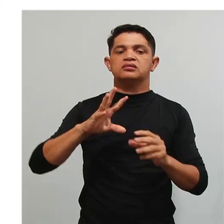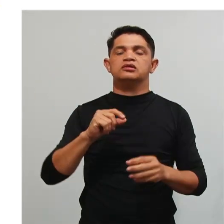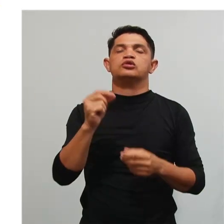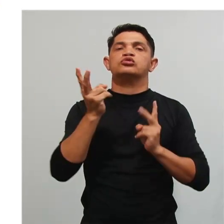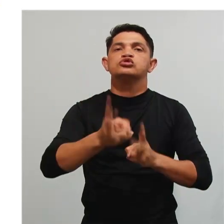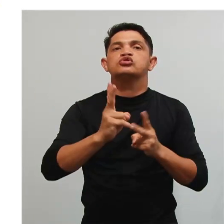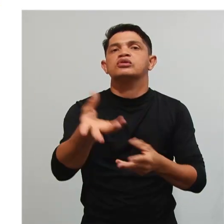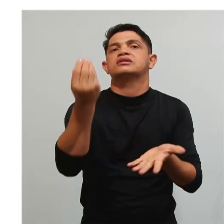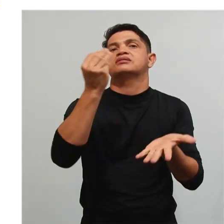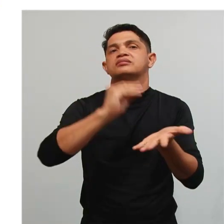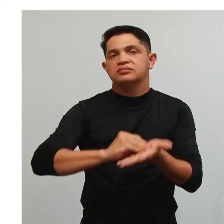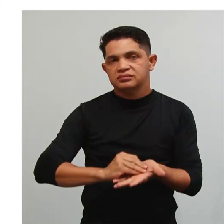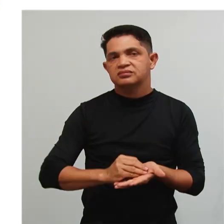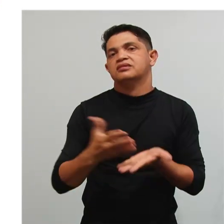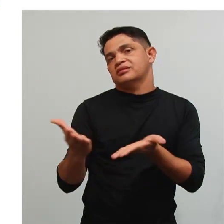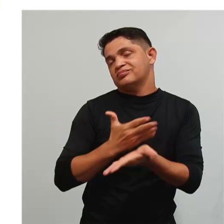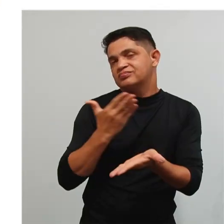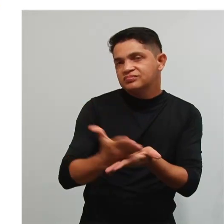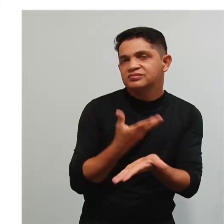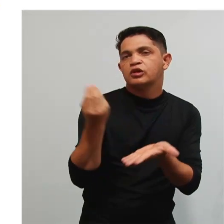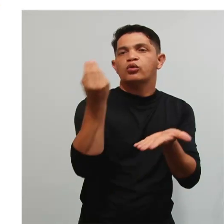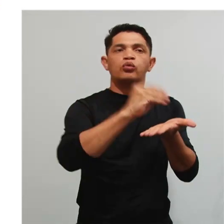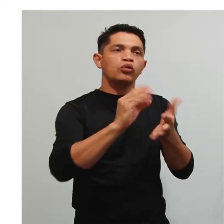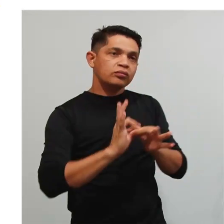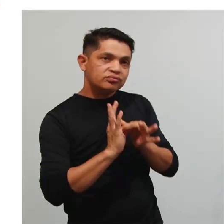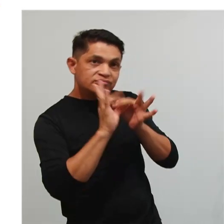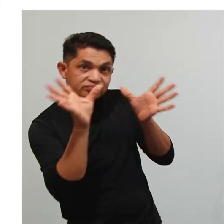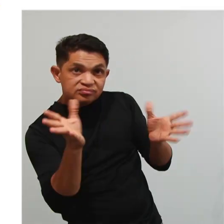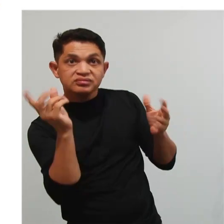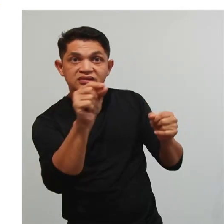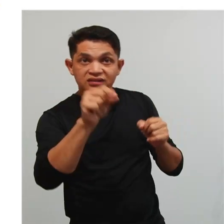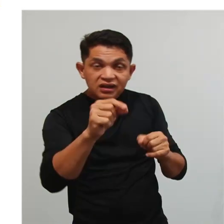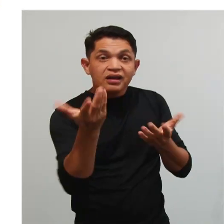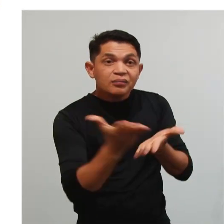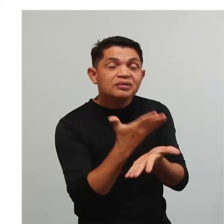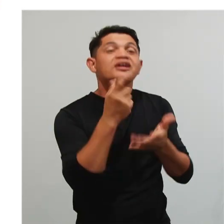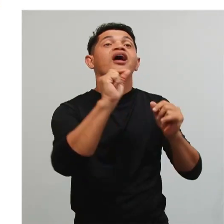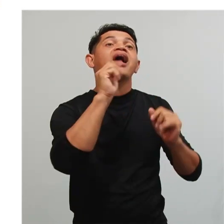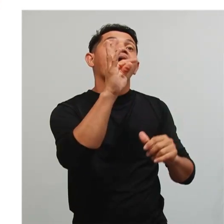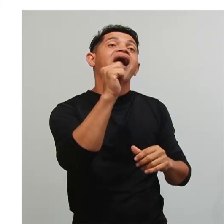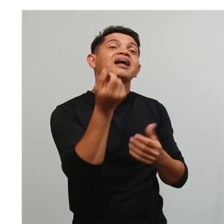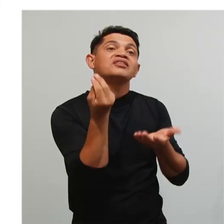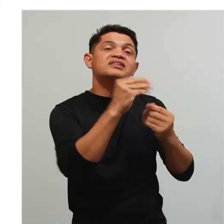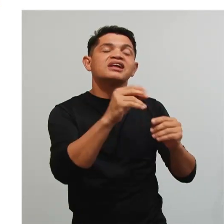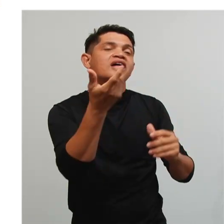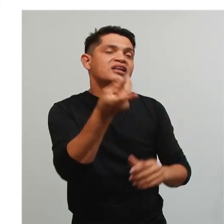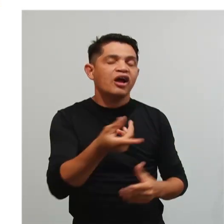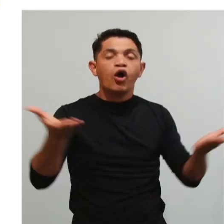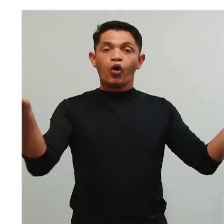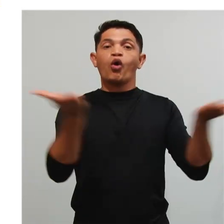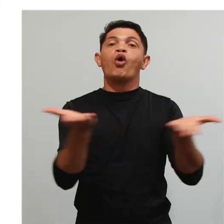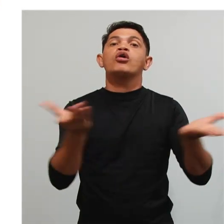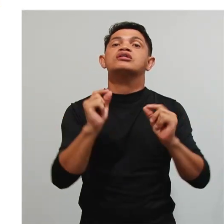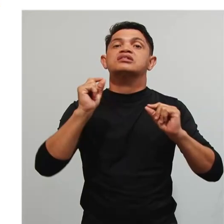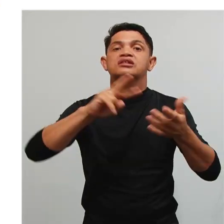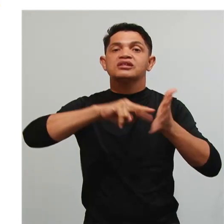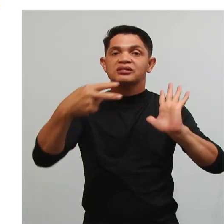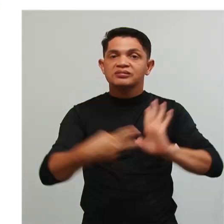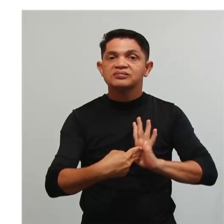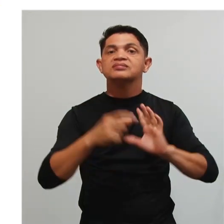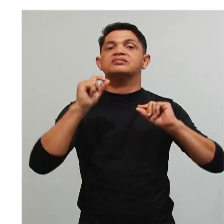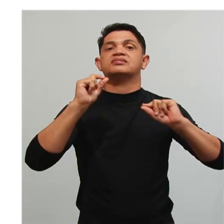atas com as páginas numeradas e onde essas atas ficavam registradas. Hoje em dia, ele